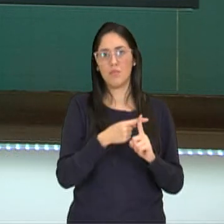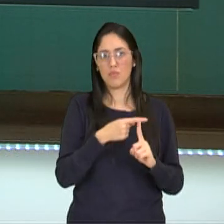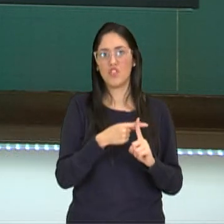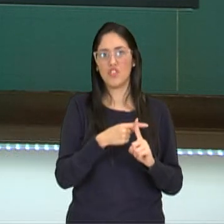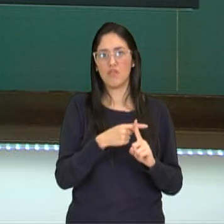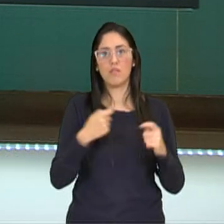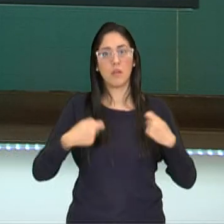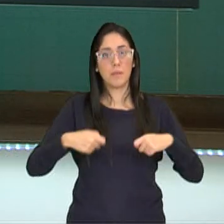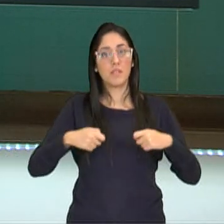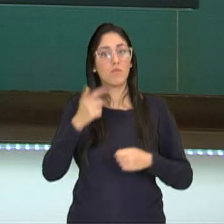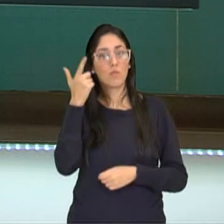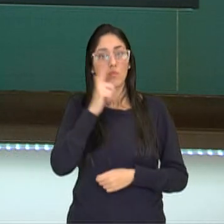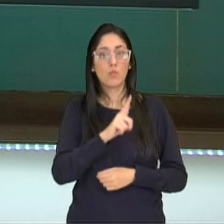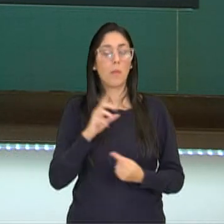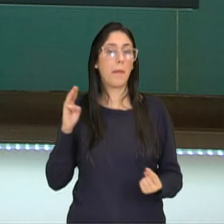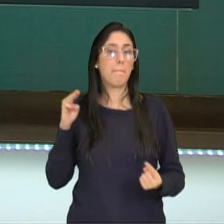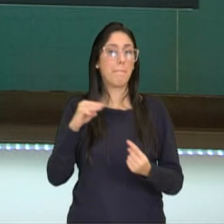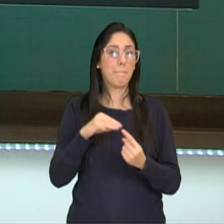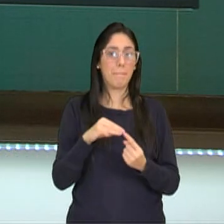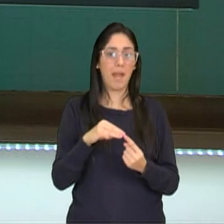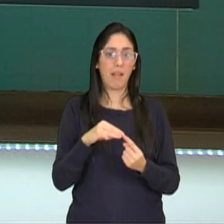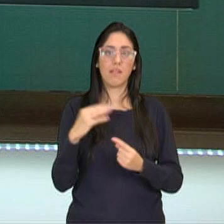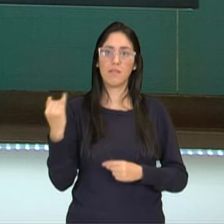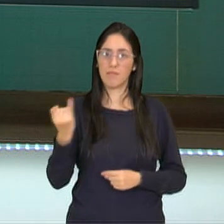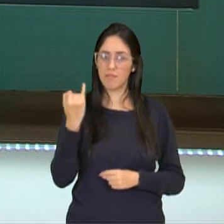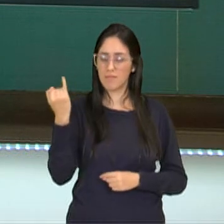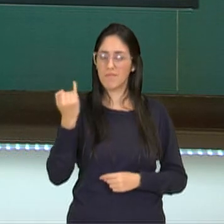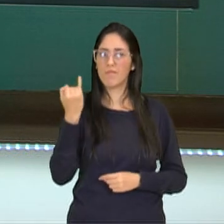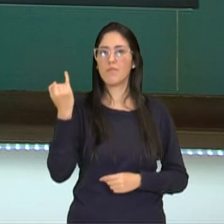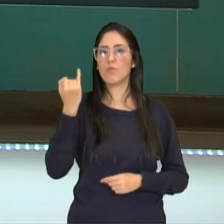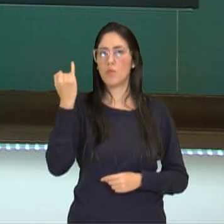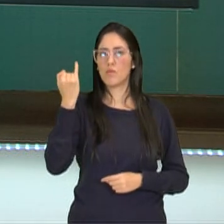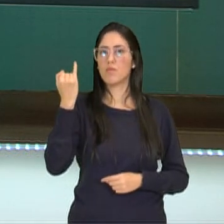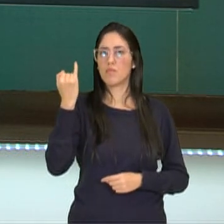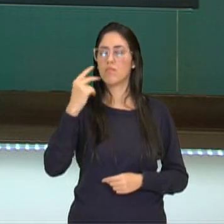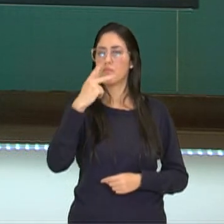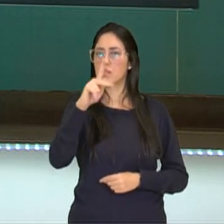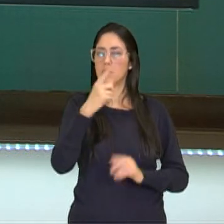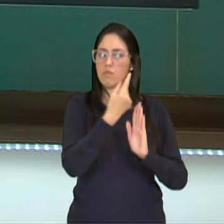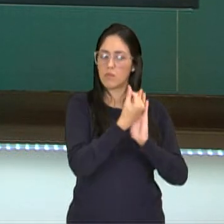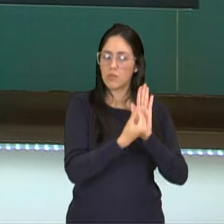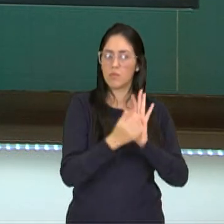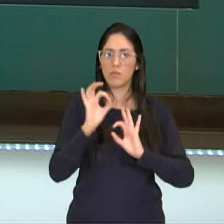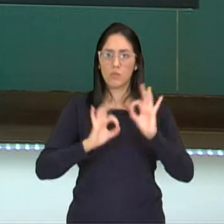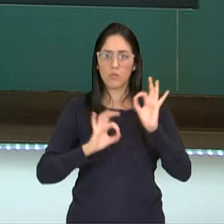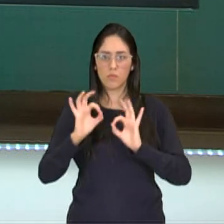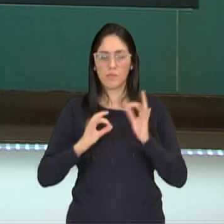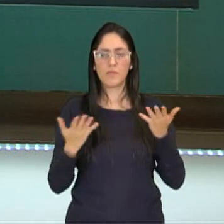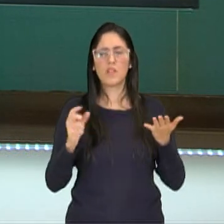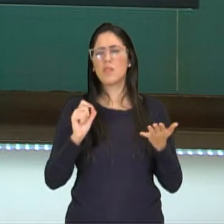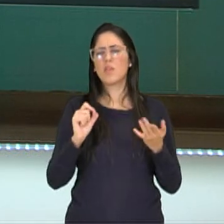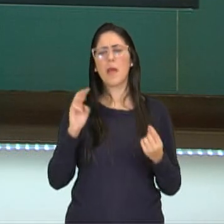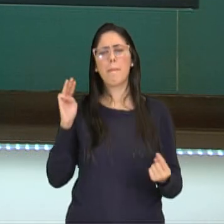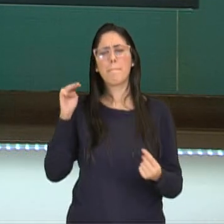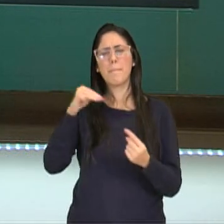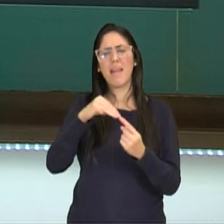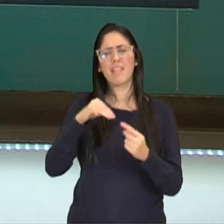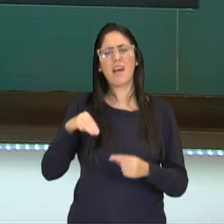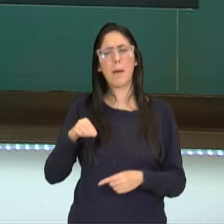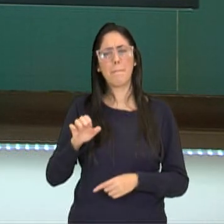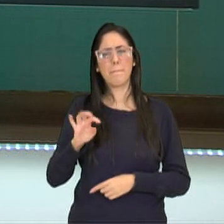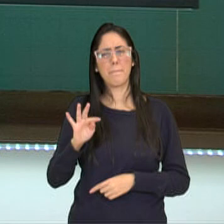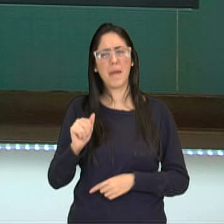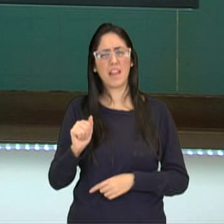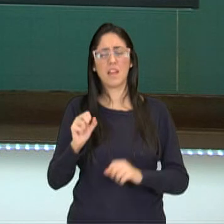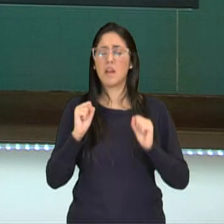alcançar aquelas metas que você vai estabelecer dentro do seu orçamento. E o que seriam as metas? Pode ser os